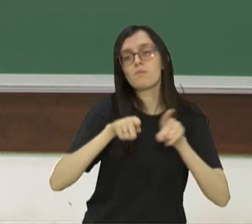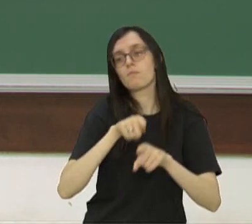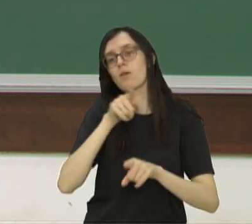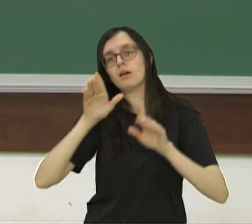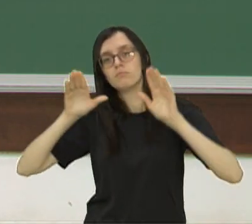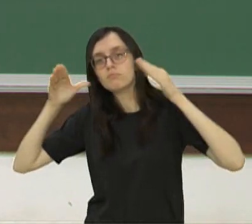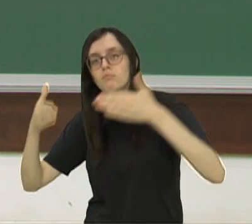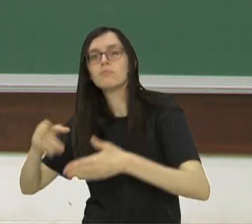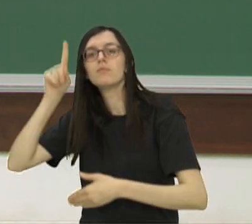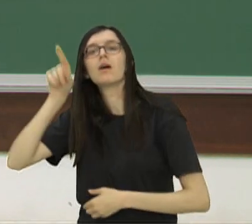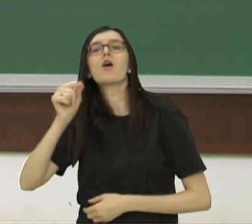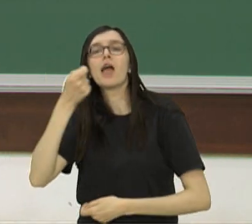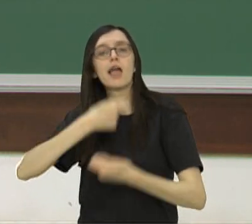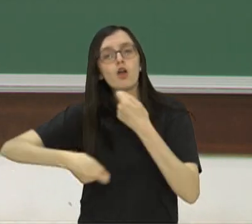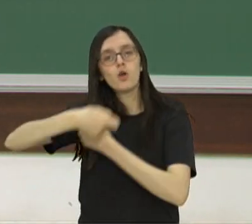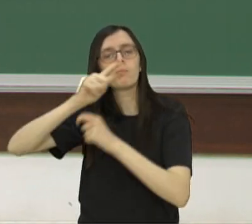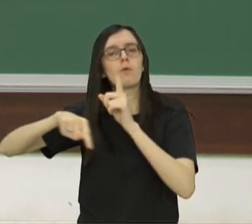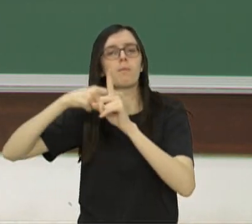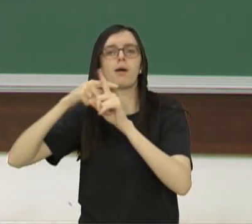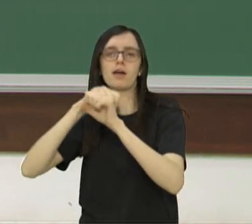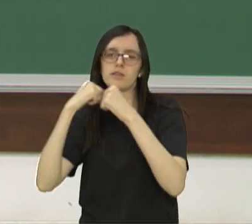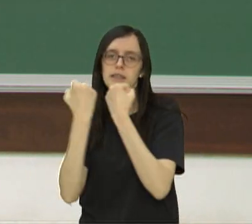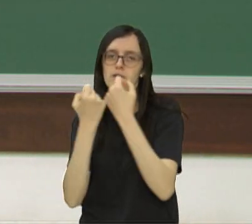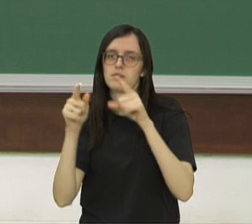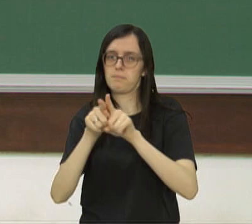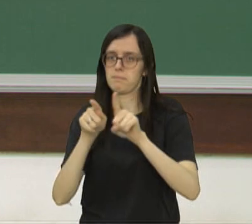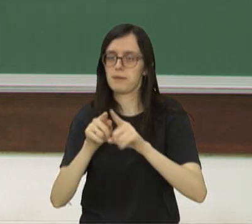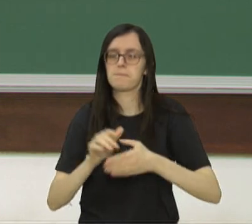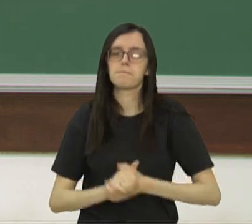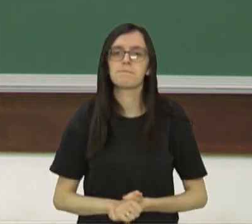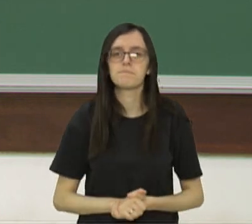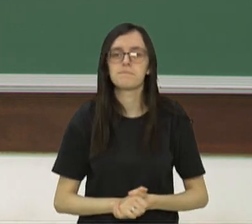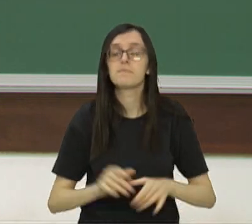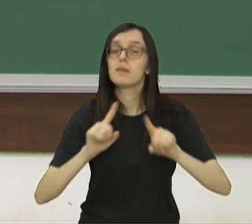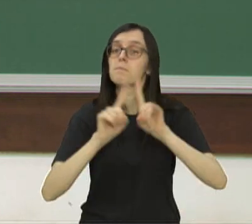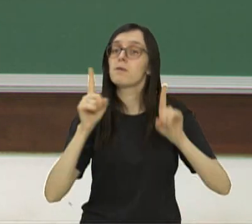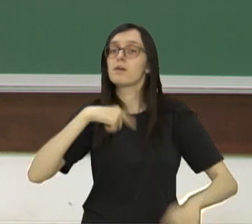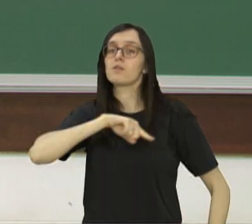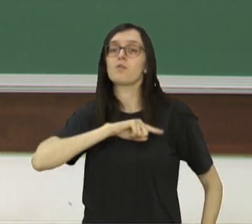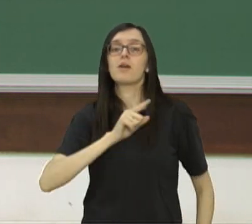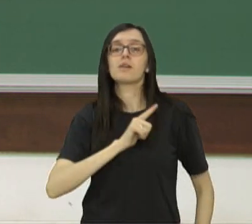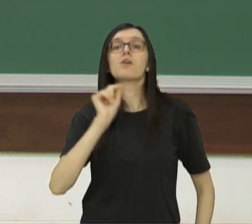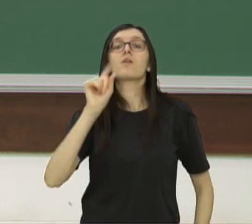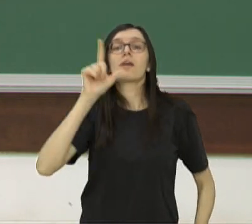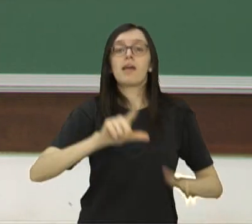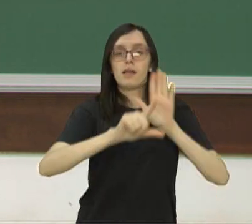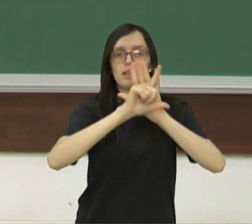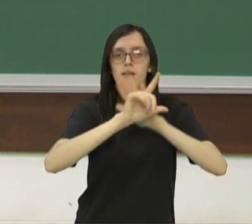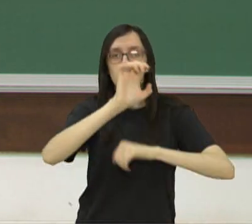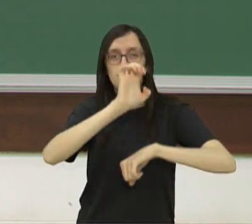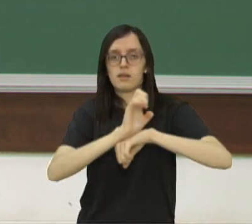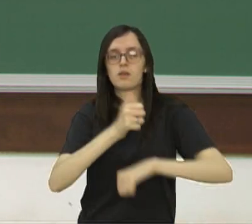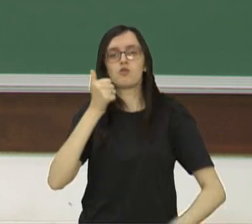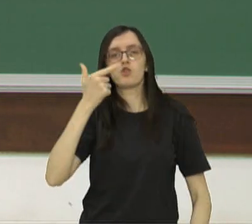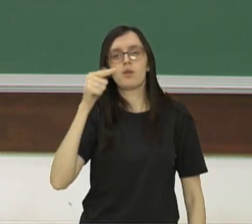outra obedece o critério econômico e social. Mas aí nós temos também a Lei